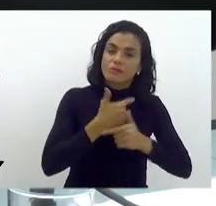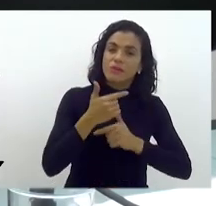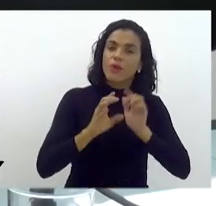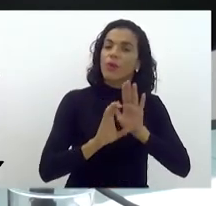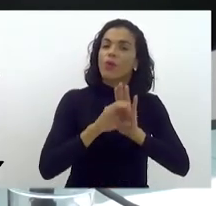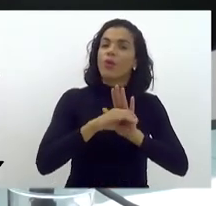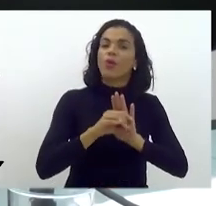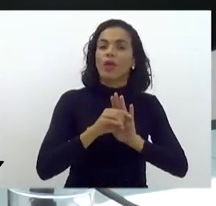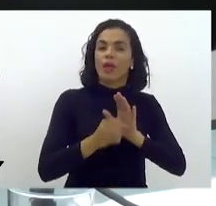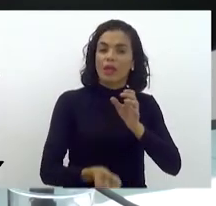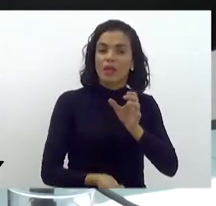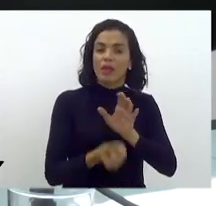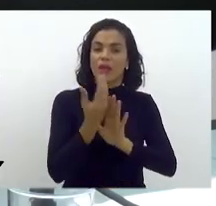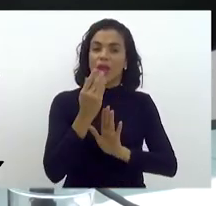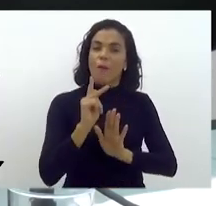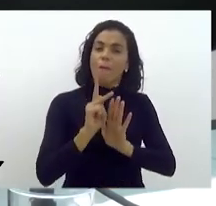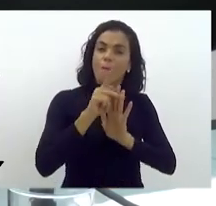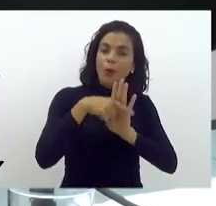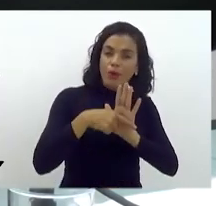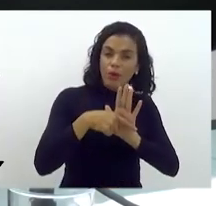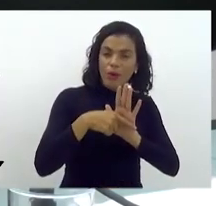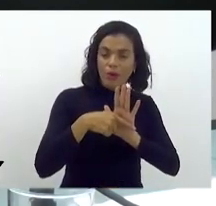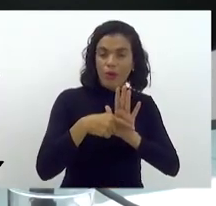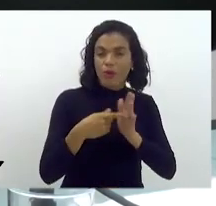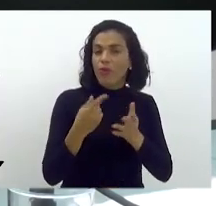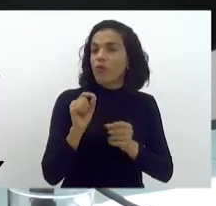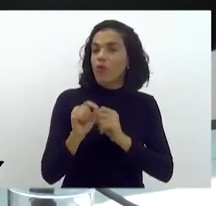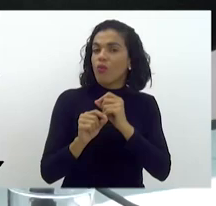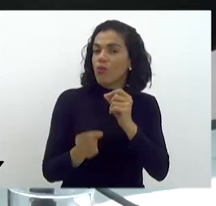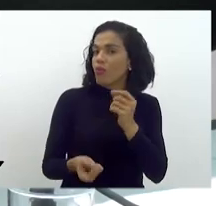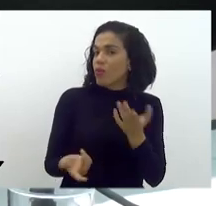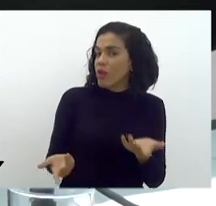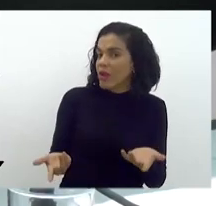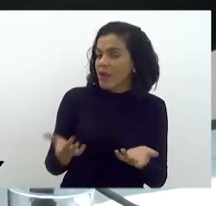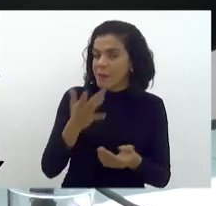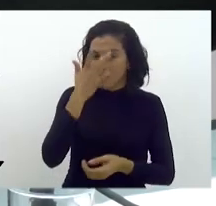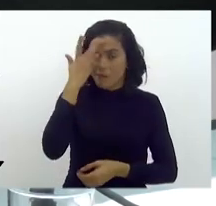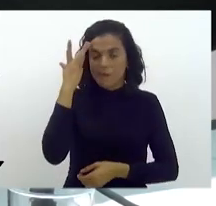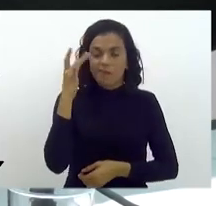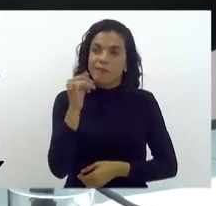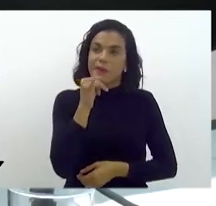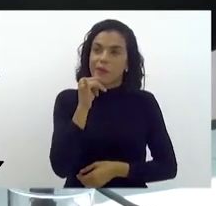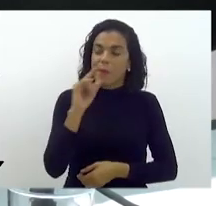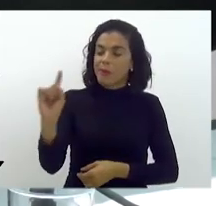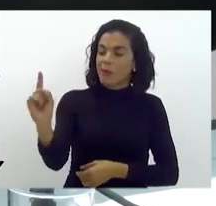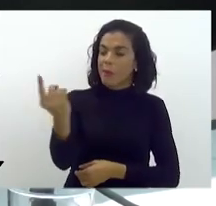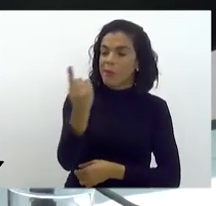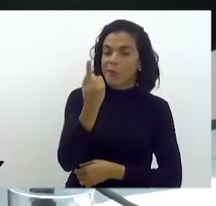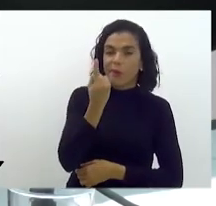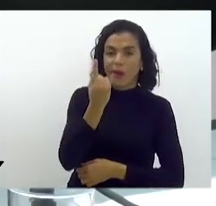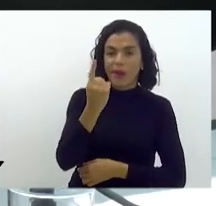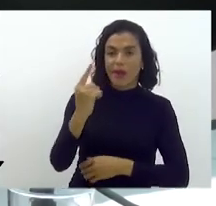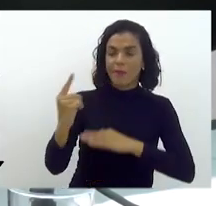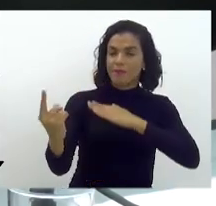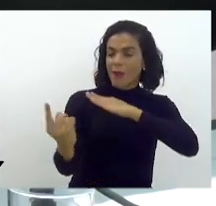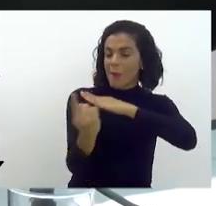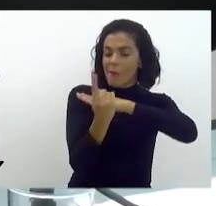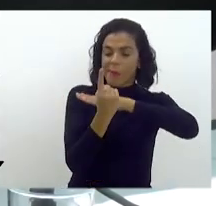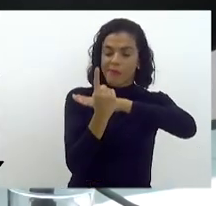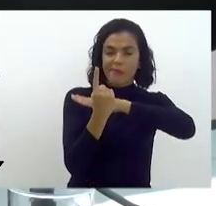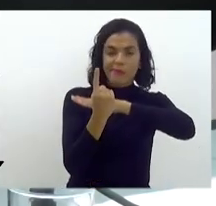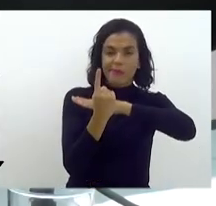de um protocolo o que que acontece quando uma pessoa chega a delegacia no caso